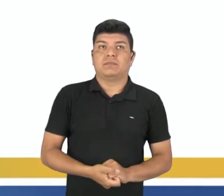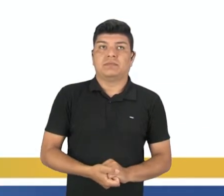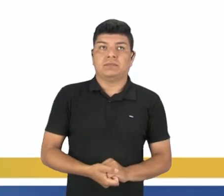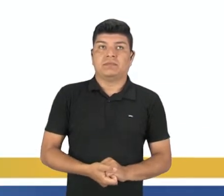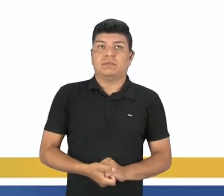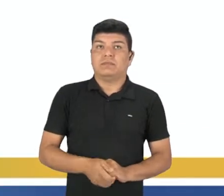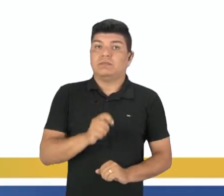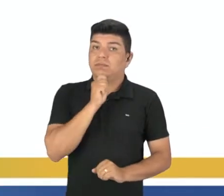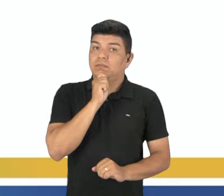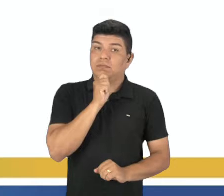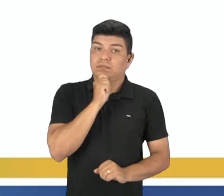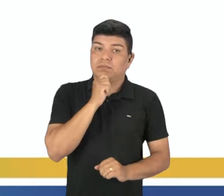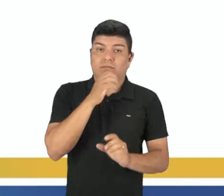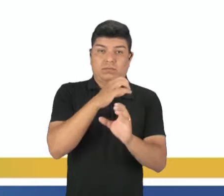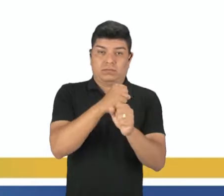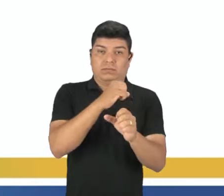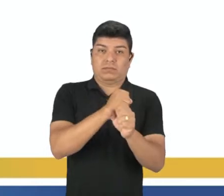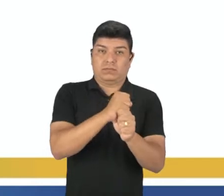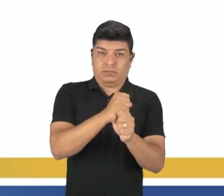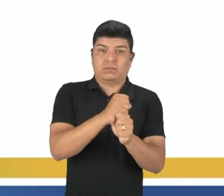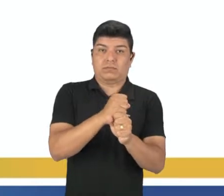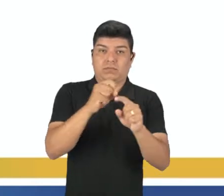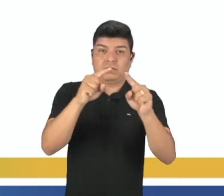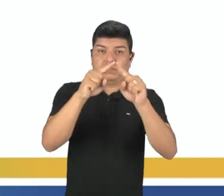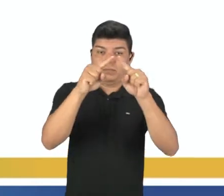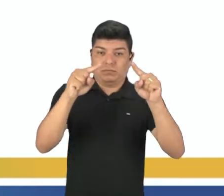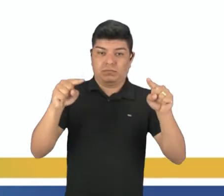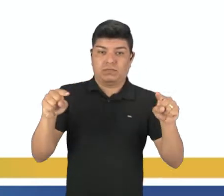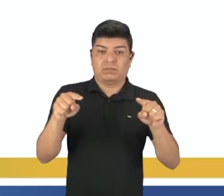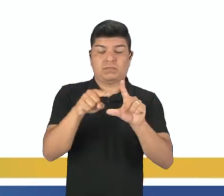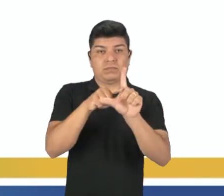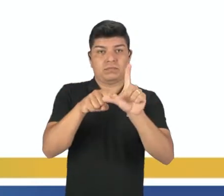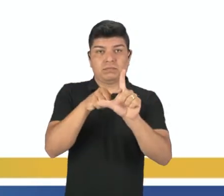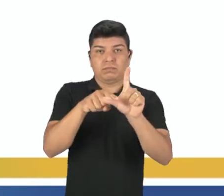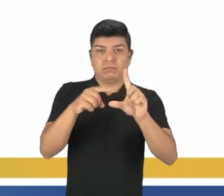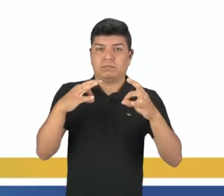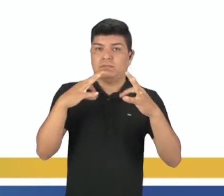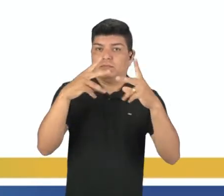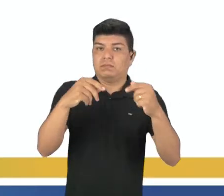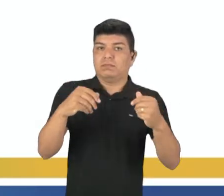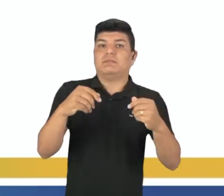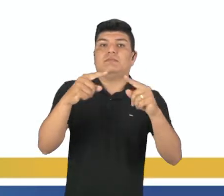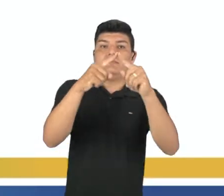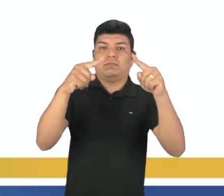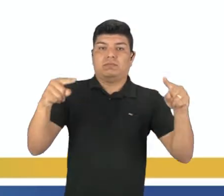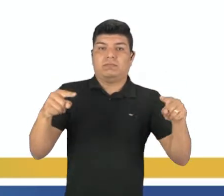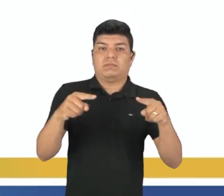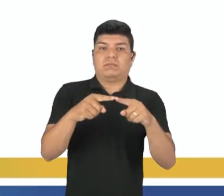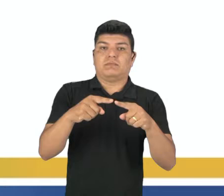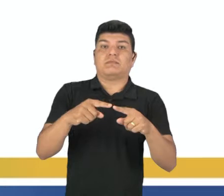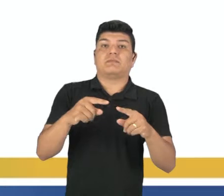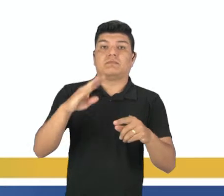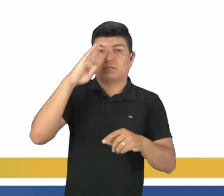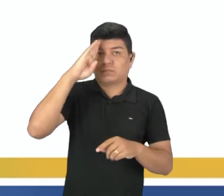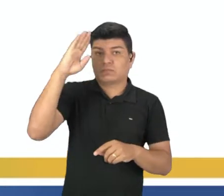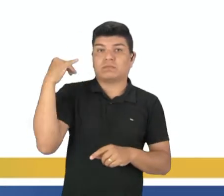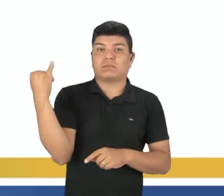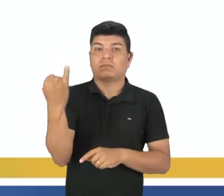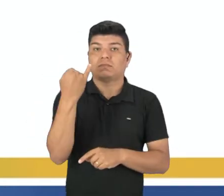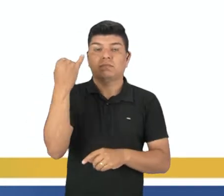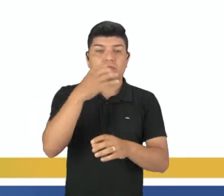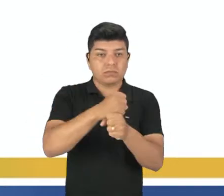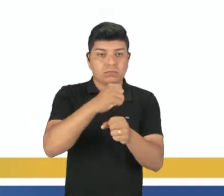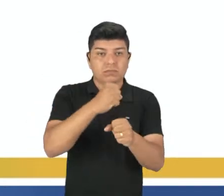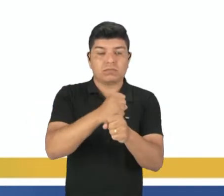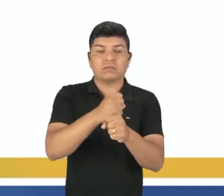Bom, ainda falando sobre a soma dos ângulos internos, qualquer triângulo possui uma propriedade fundamental, né, que é a